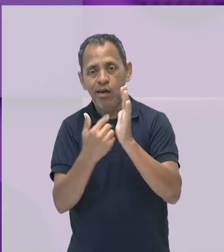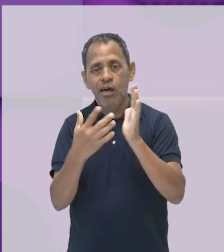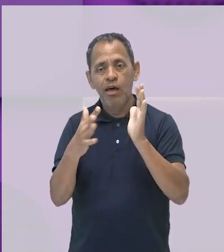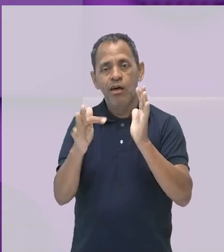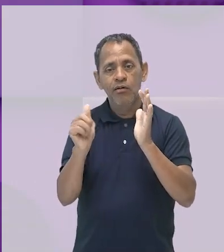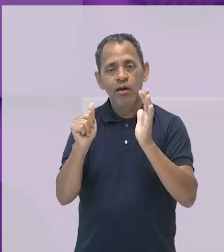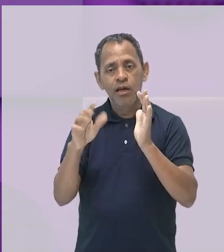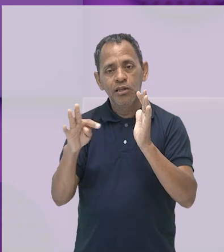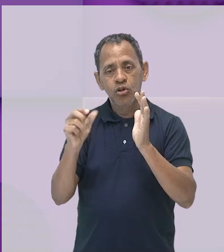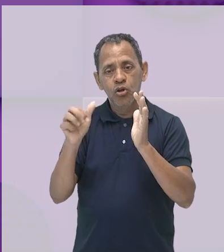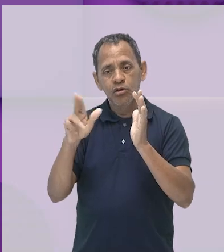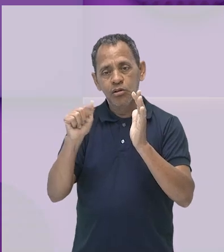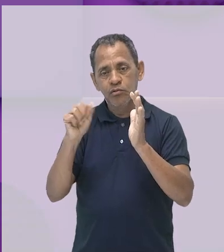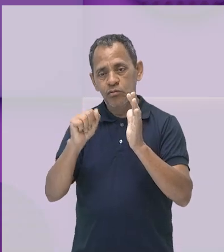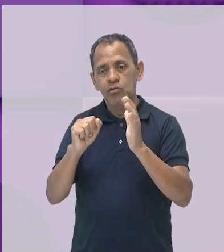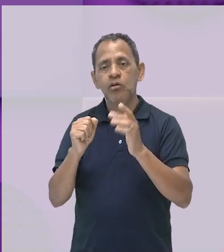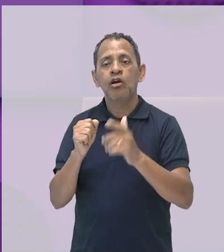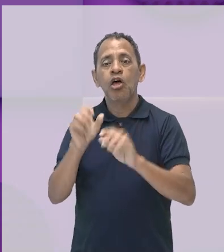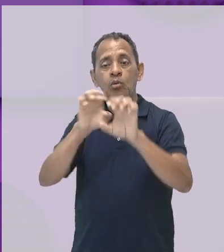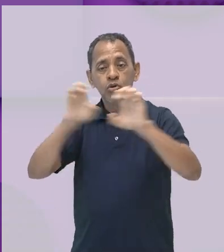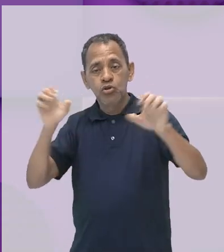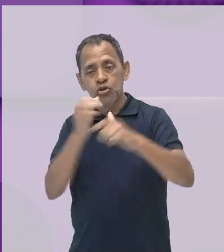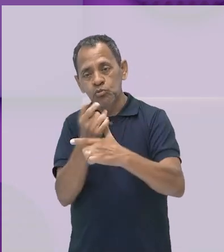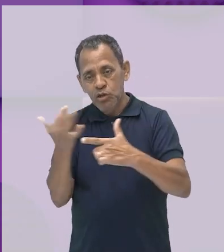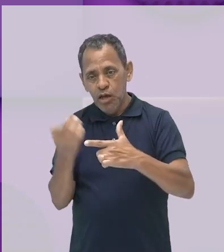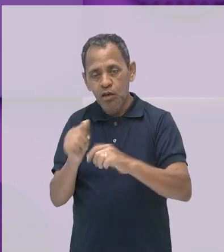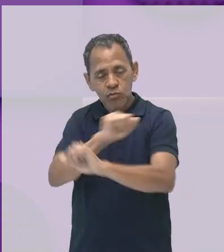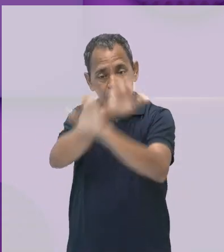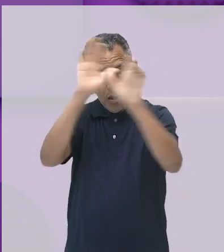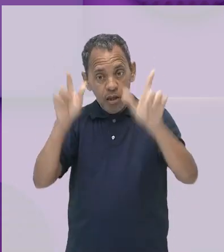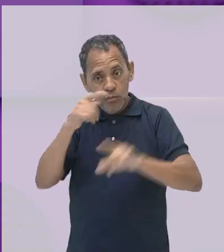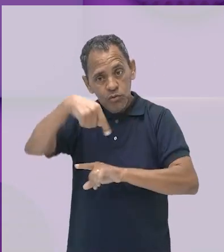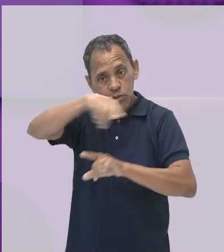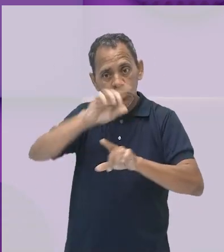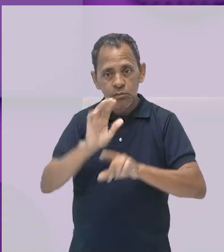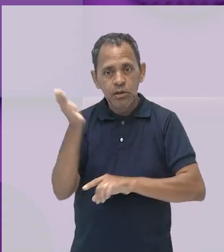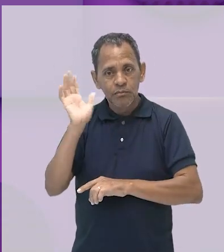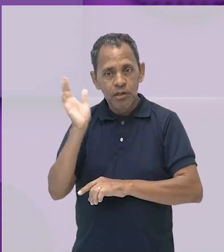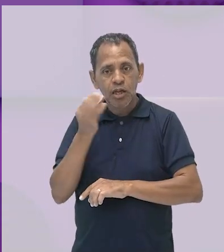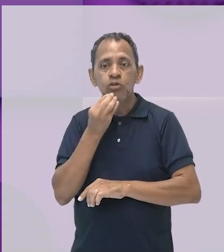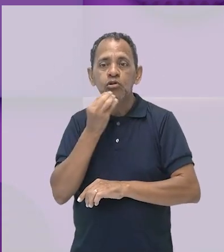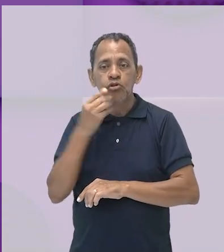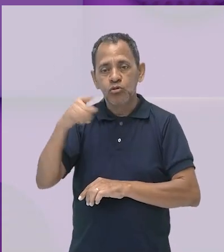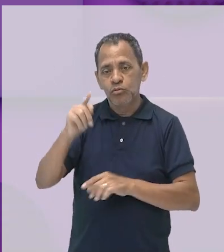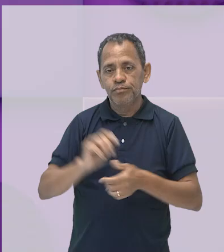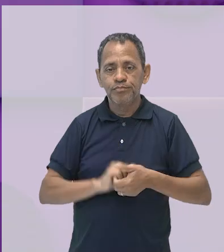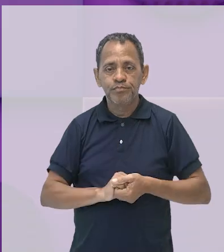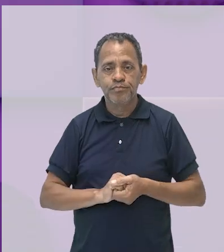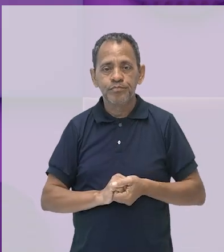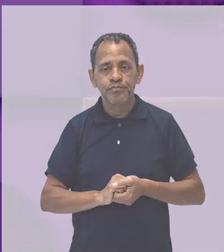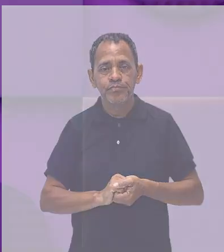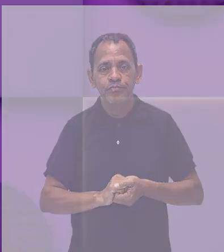expressões algébricas, beleza? Espero que tenha sido bastante esclarecedor para você e até o nosso próximo encontro.